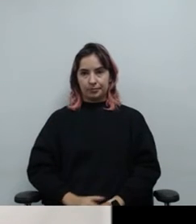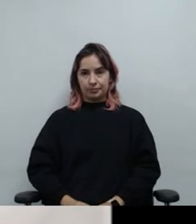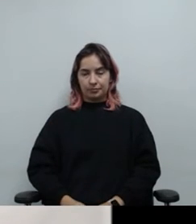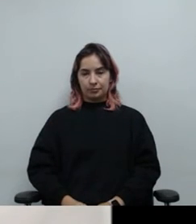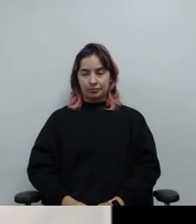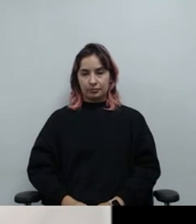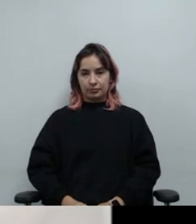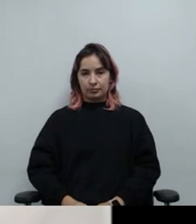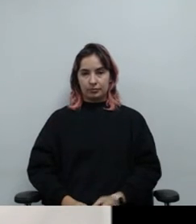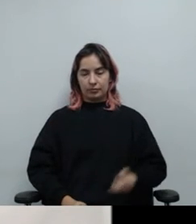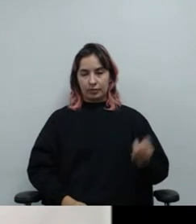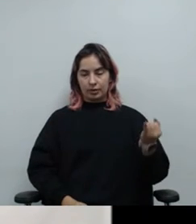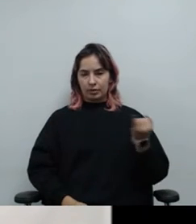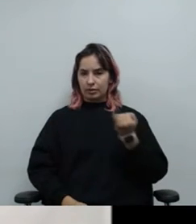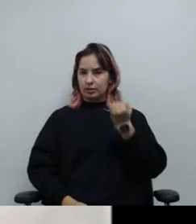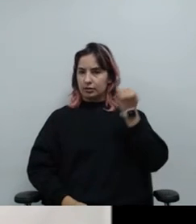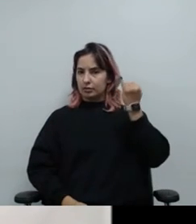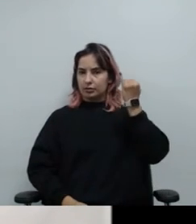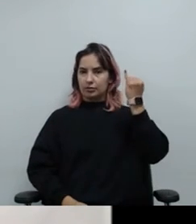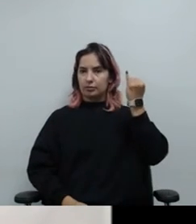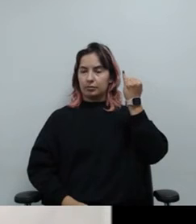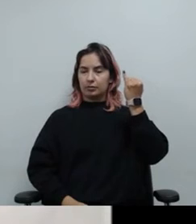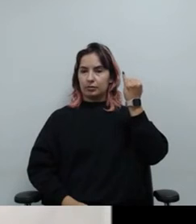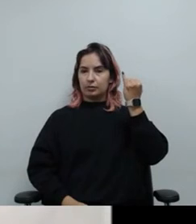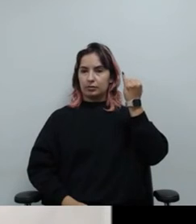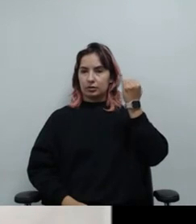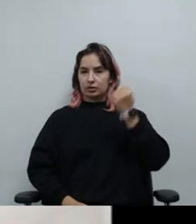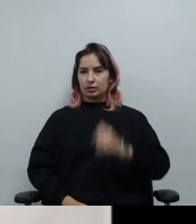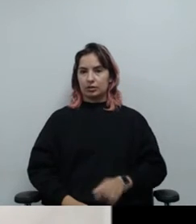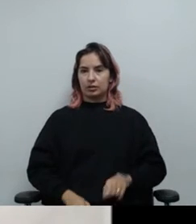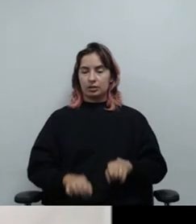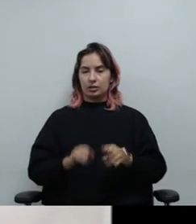E muito importante esse desdobramento